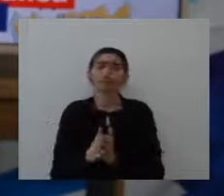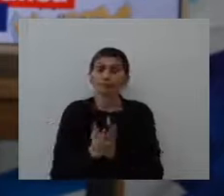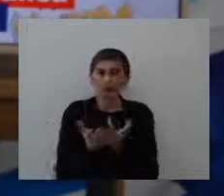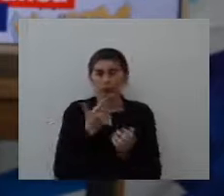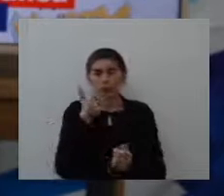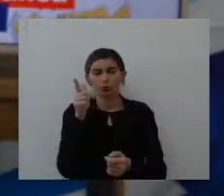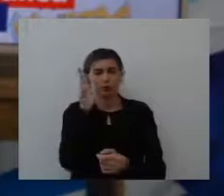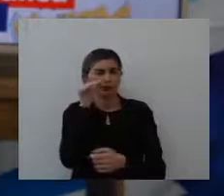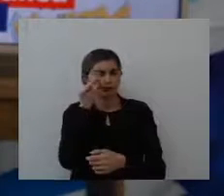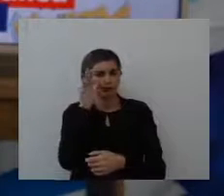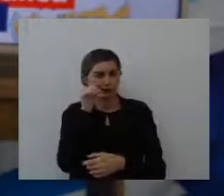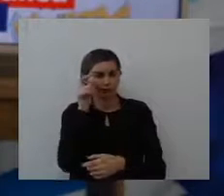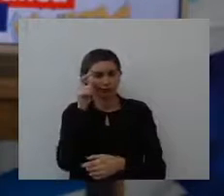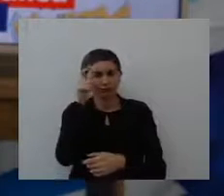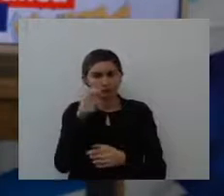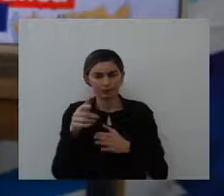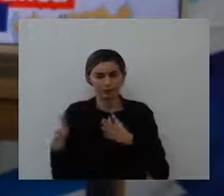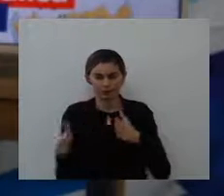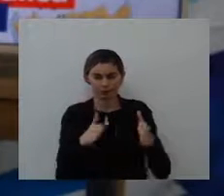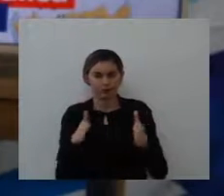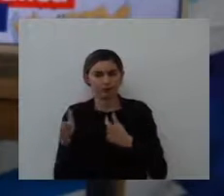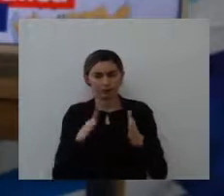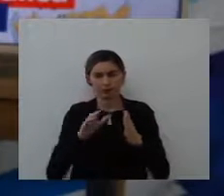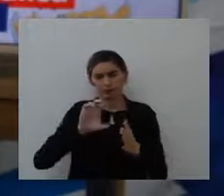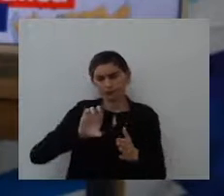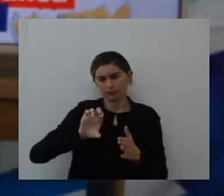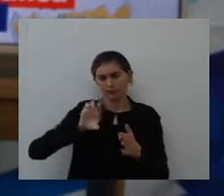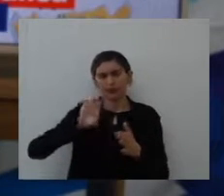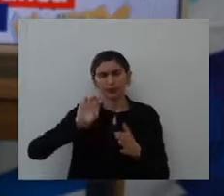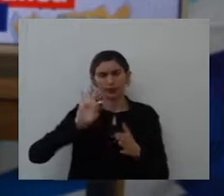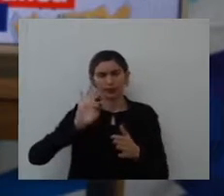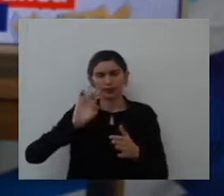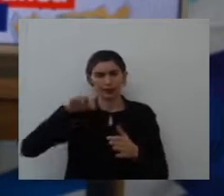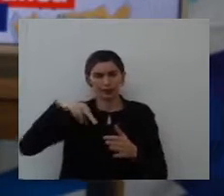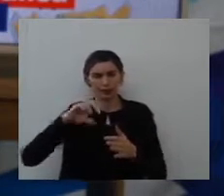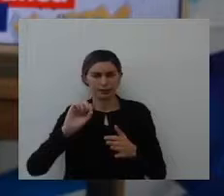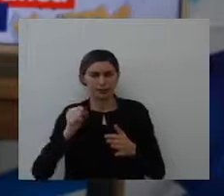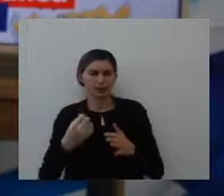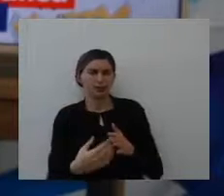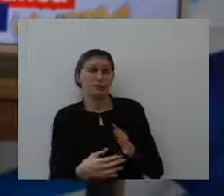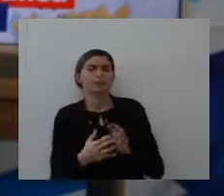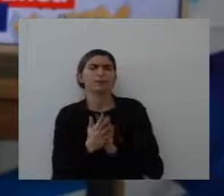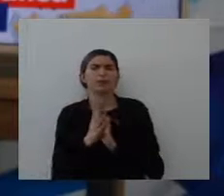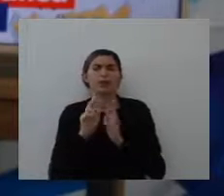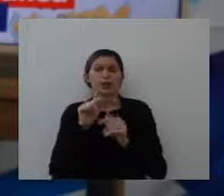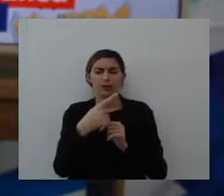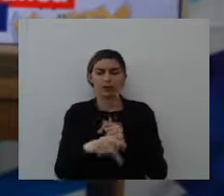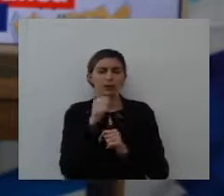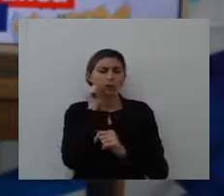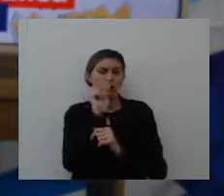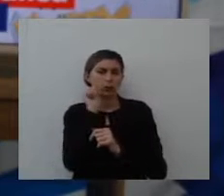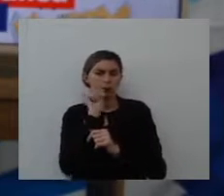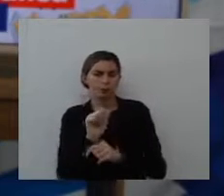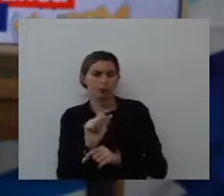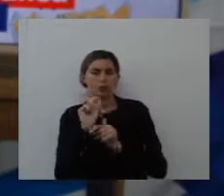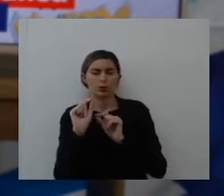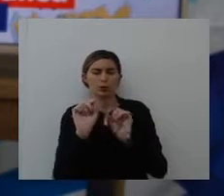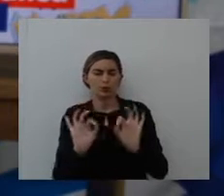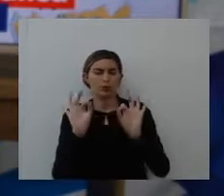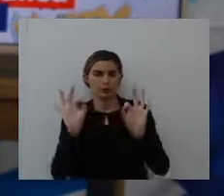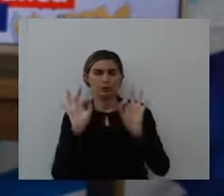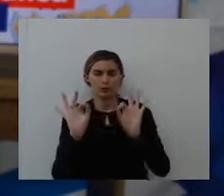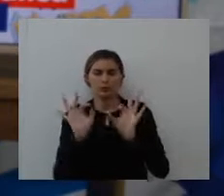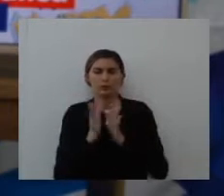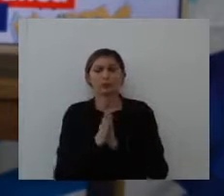curiosidade interessante sobre o período cretense é que em Creta as mulheres desfrutavam de